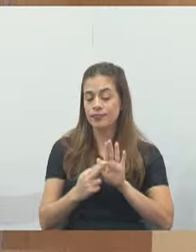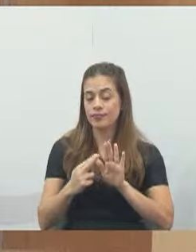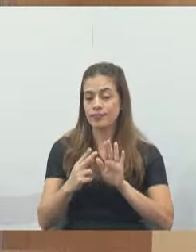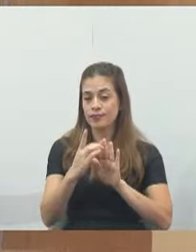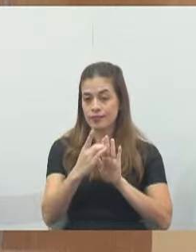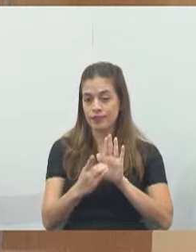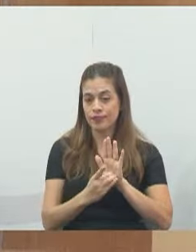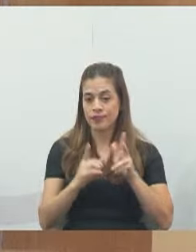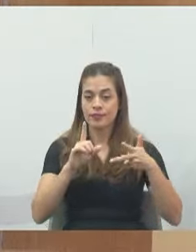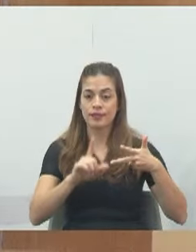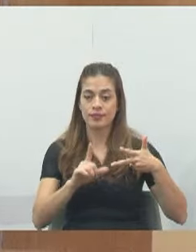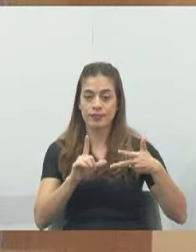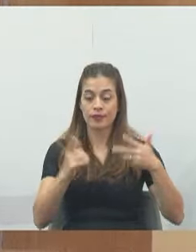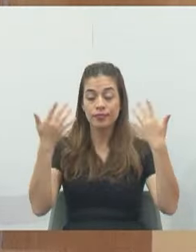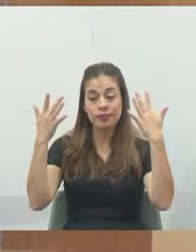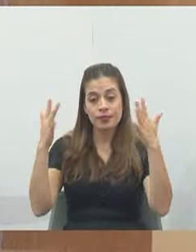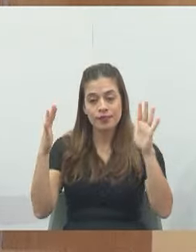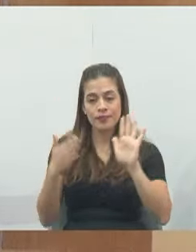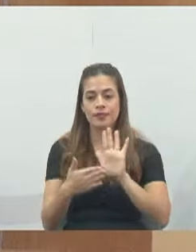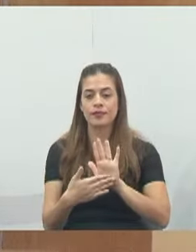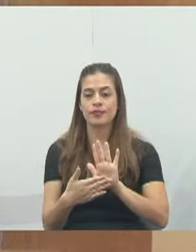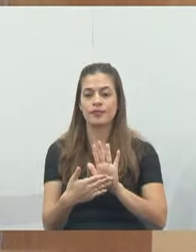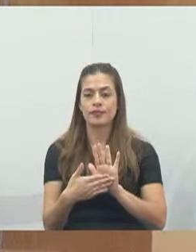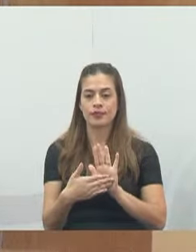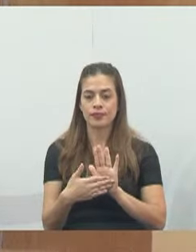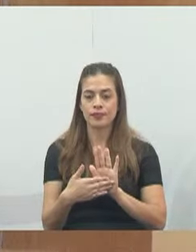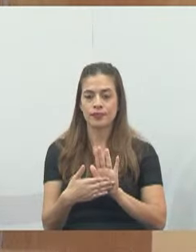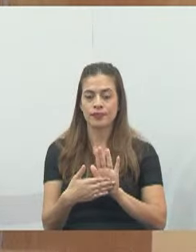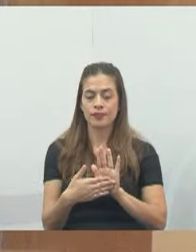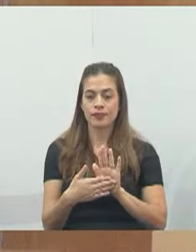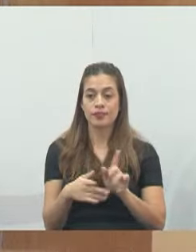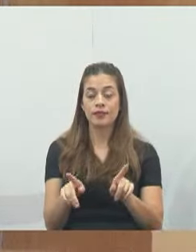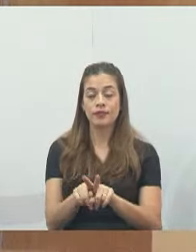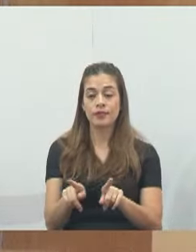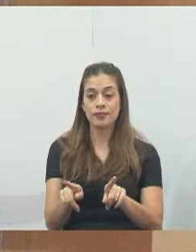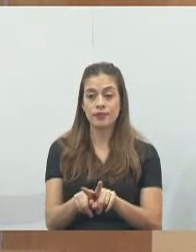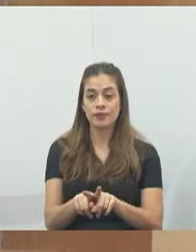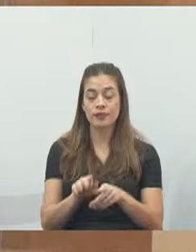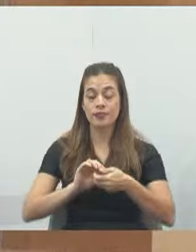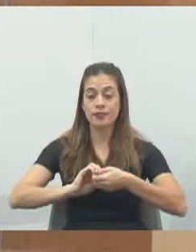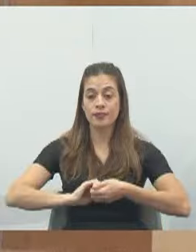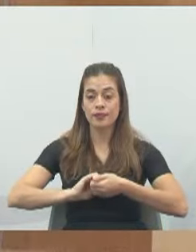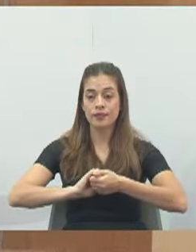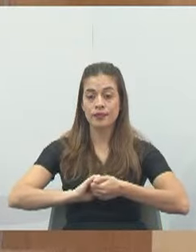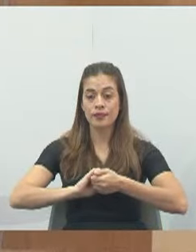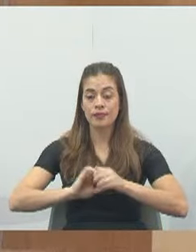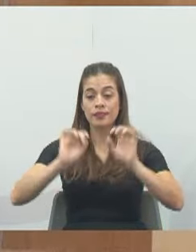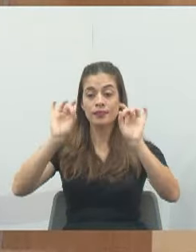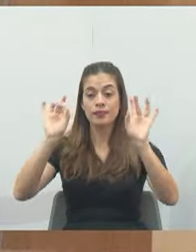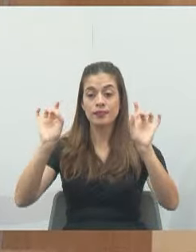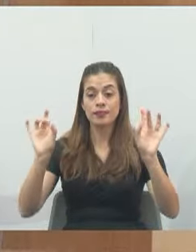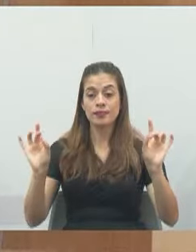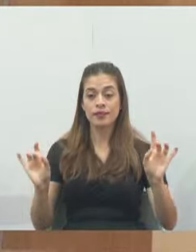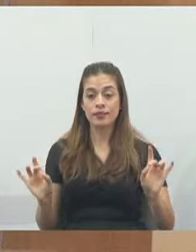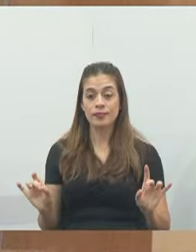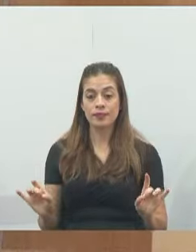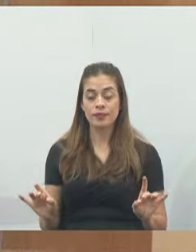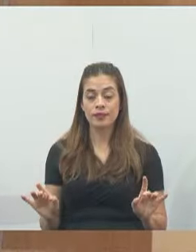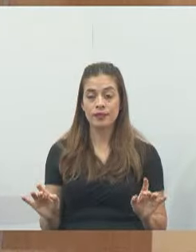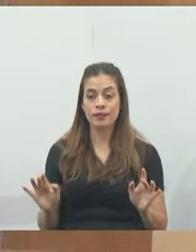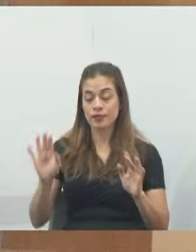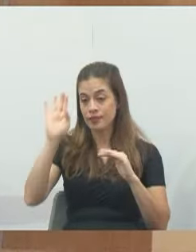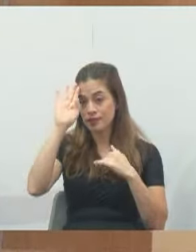legislativo. Parabéns, Hernani, tá, pela propositura. E também cumprimentar aqui, em especial, tá, o